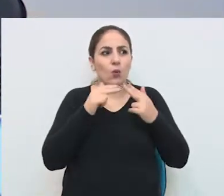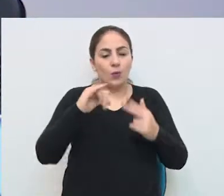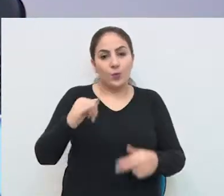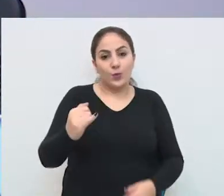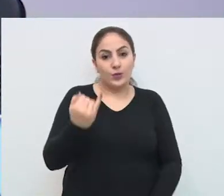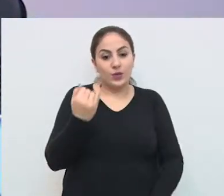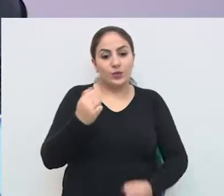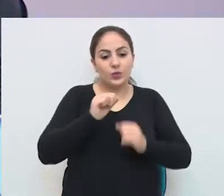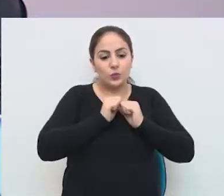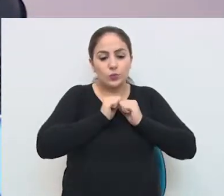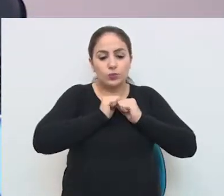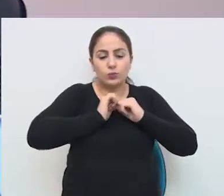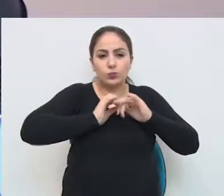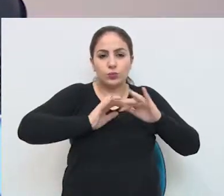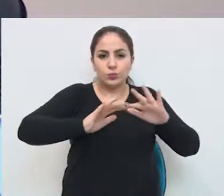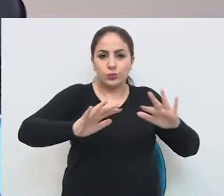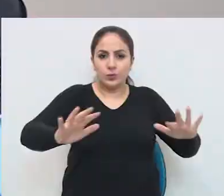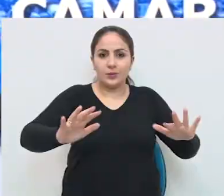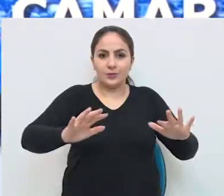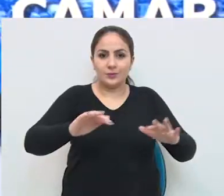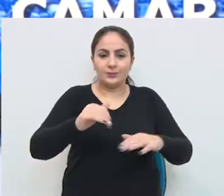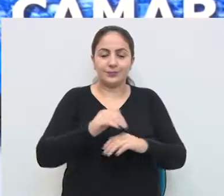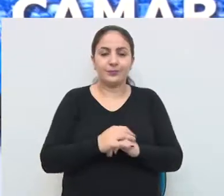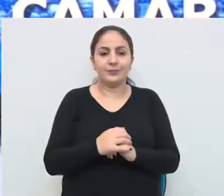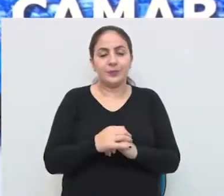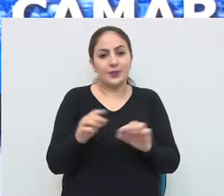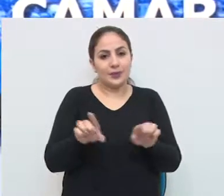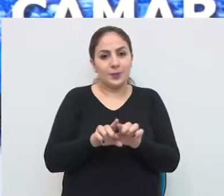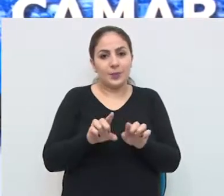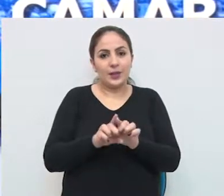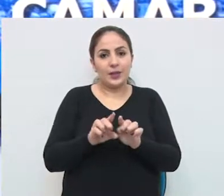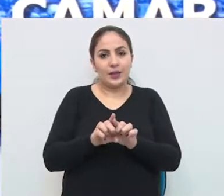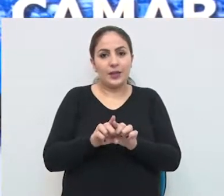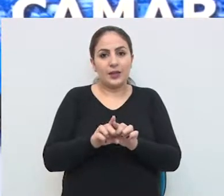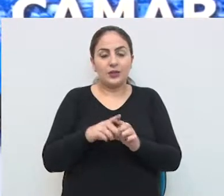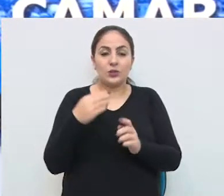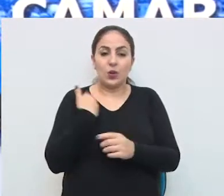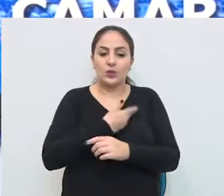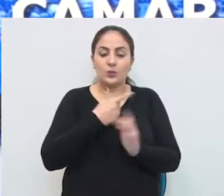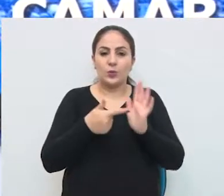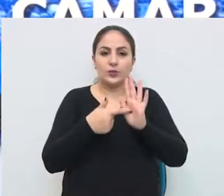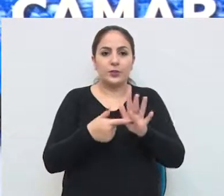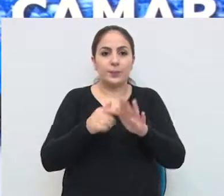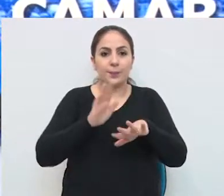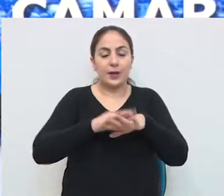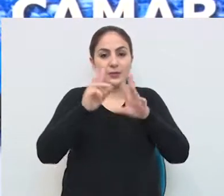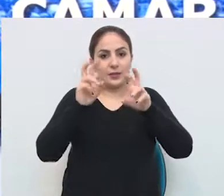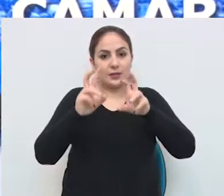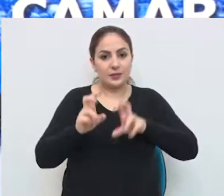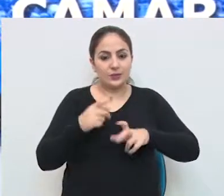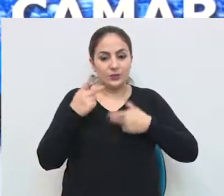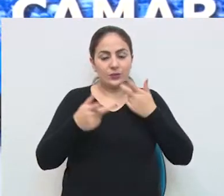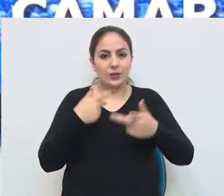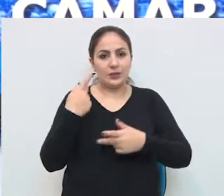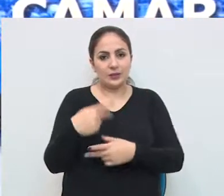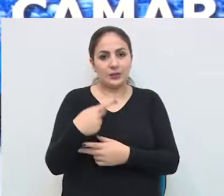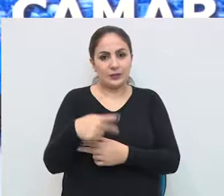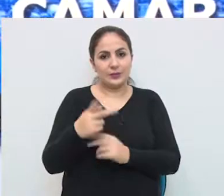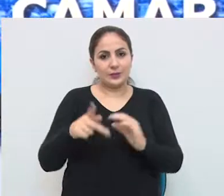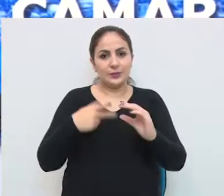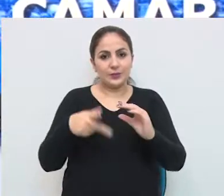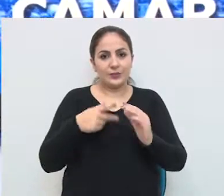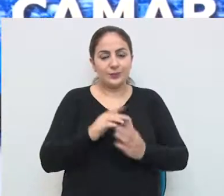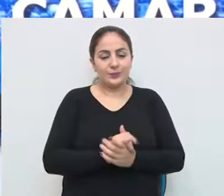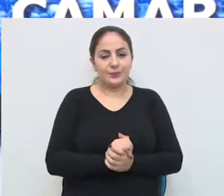mais chance de distribuição internacional. E a seguir, a gente mostra outros assuntos que estão em destaque no